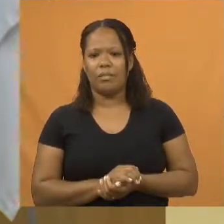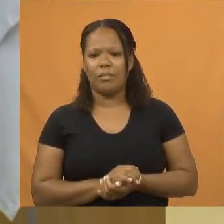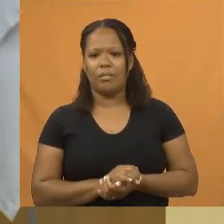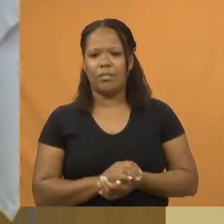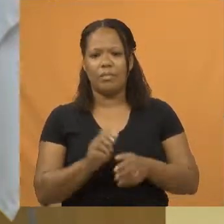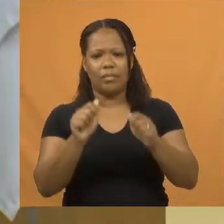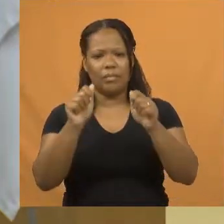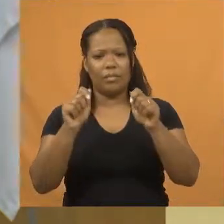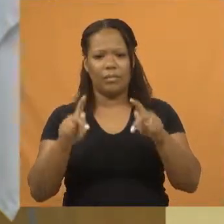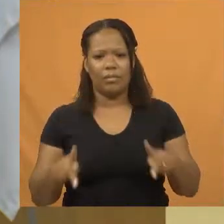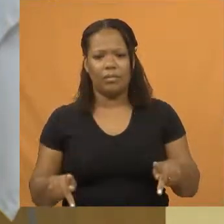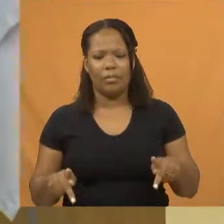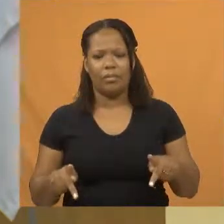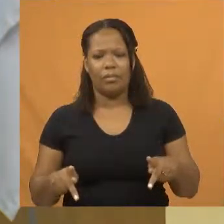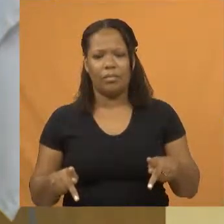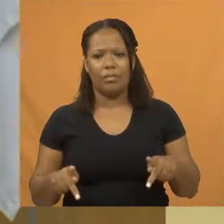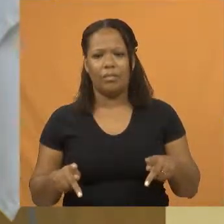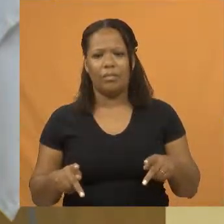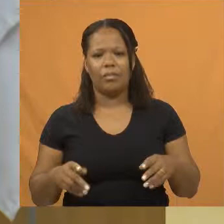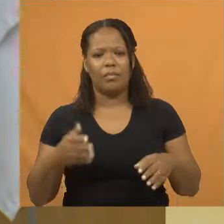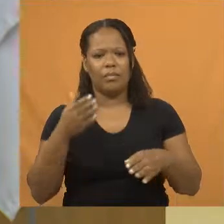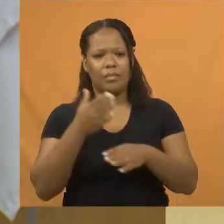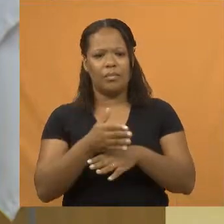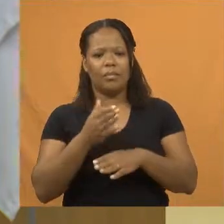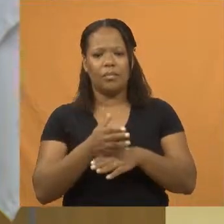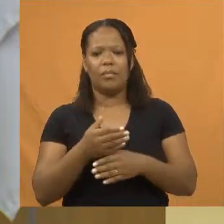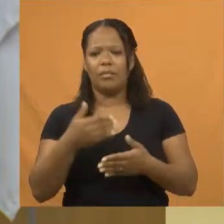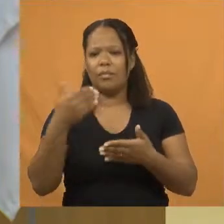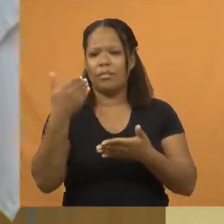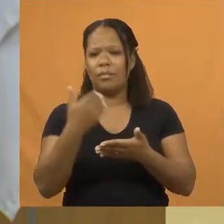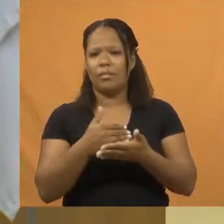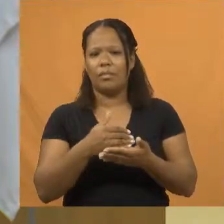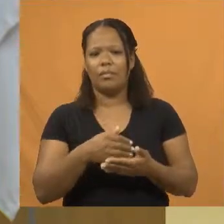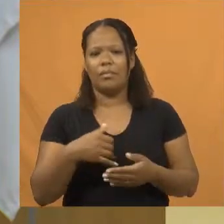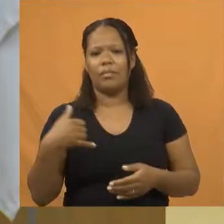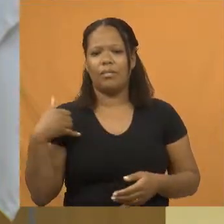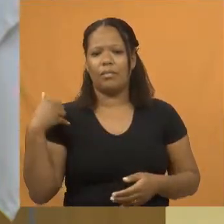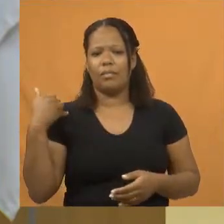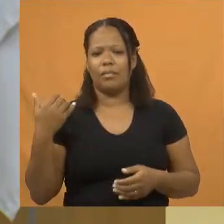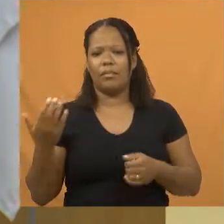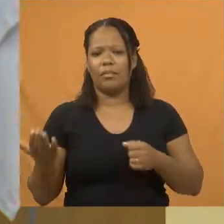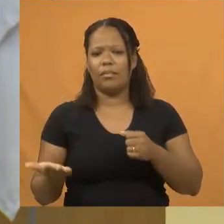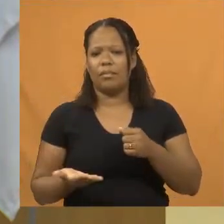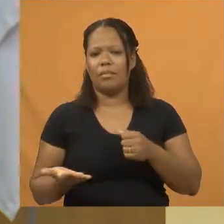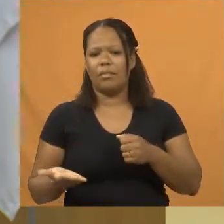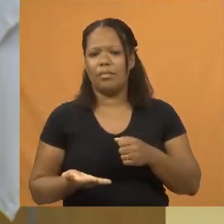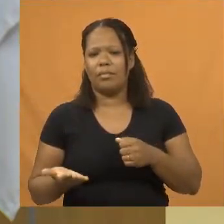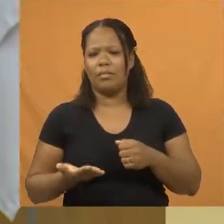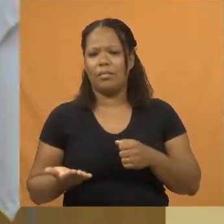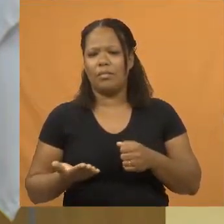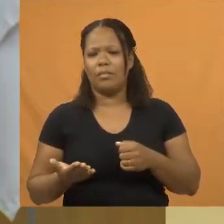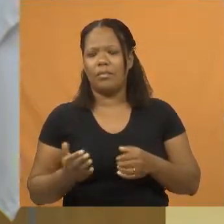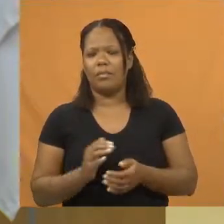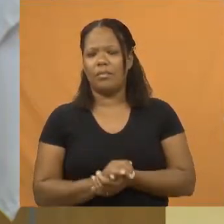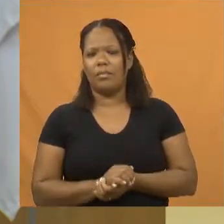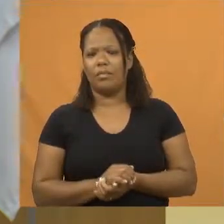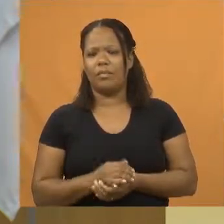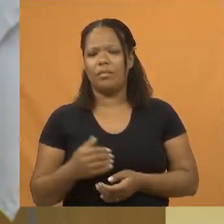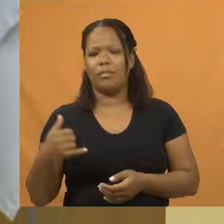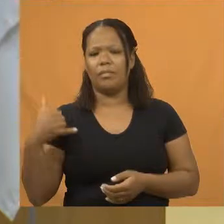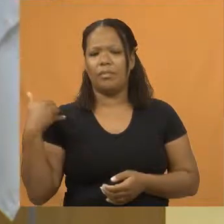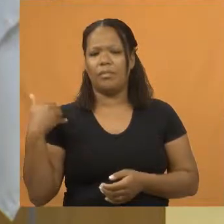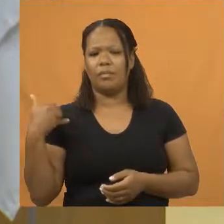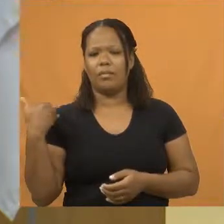com a aposentadoria por contribuição. O governo quer estabelecer idade mínima, né? Isso é um absurdo no nosso país,